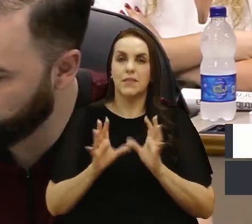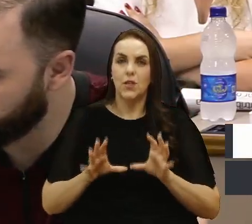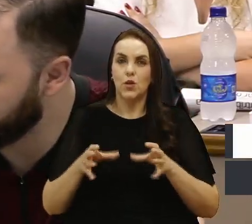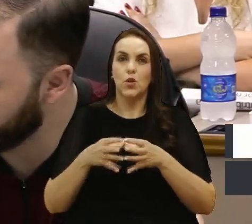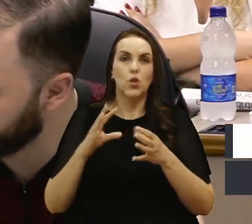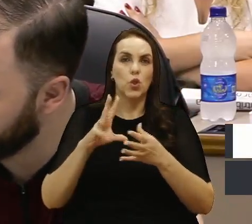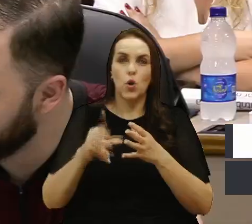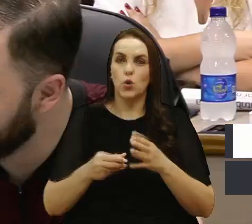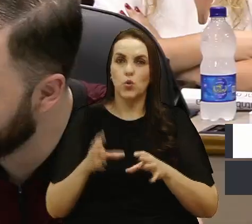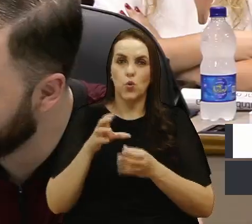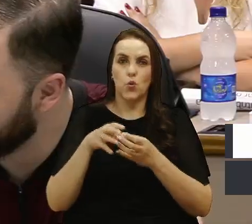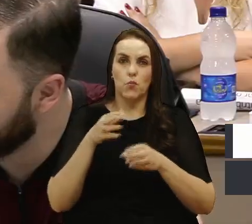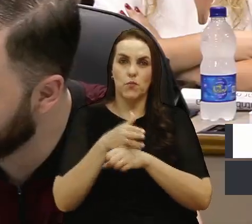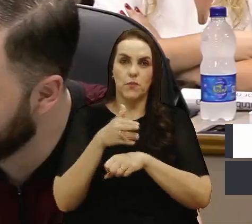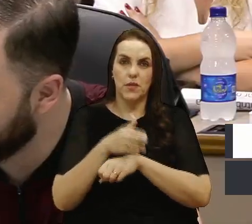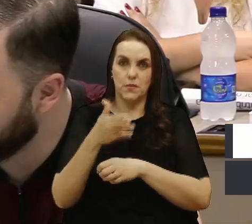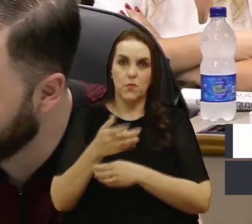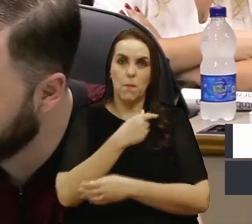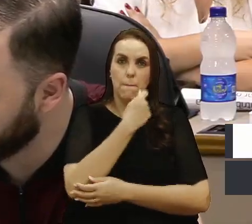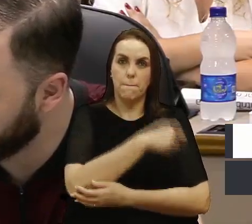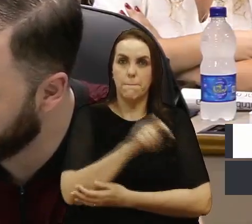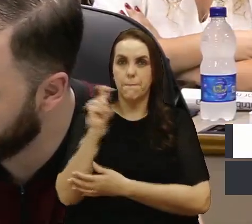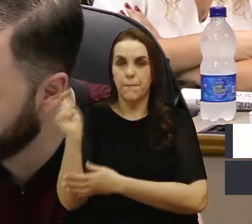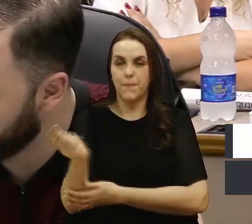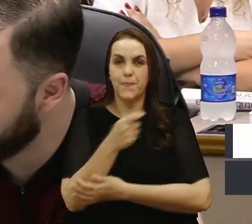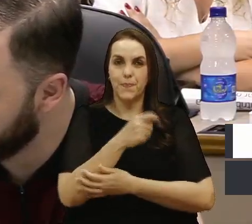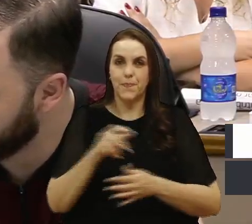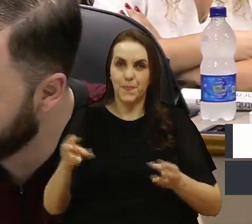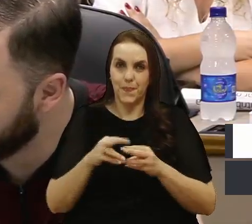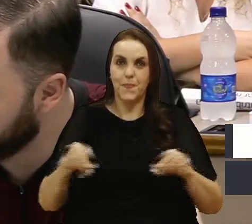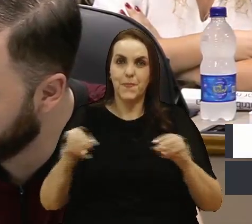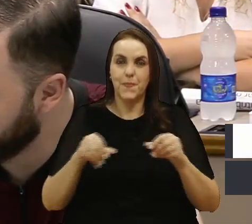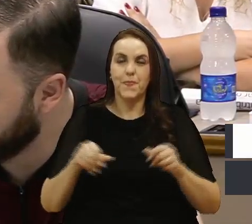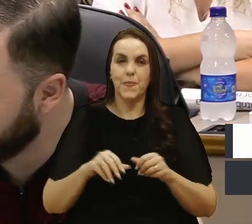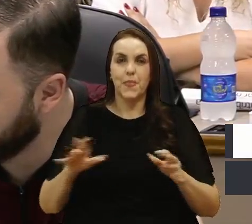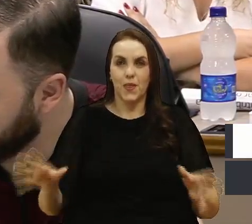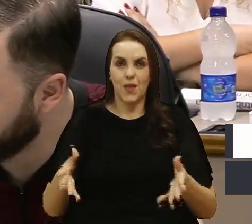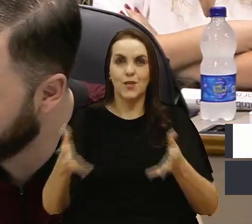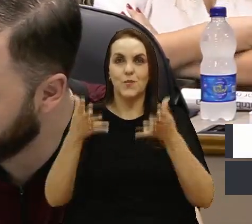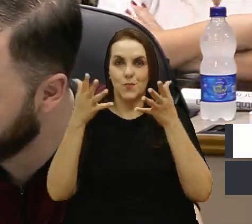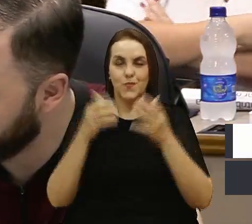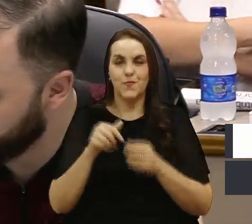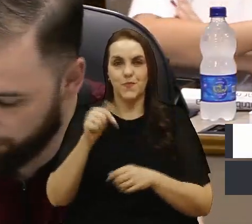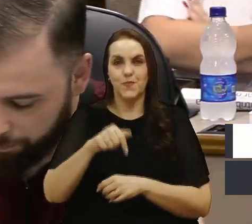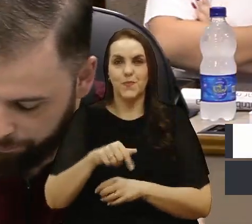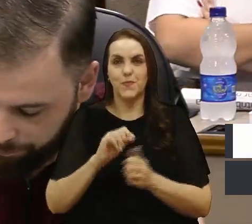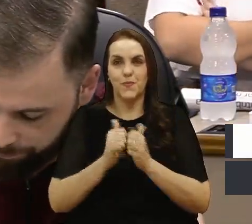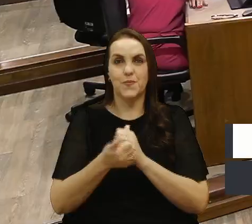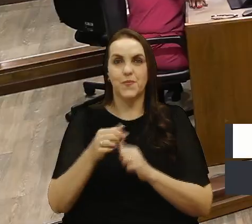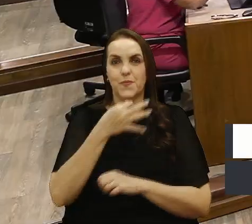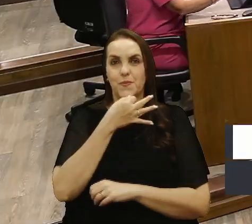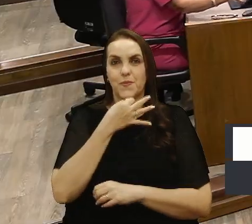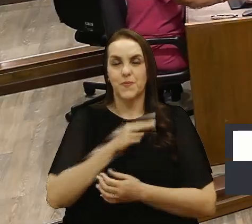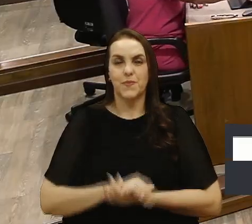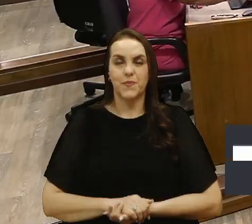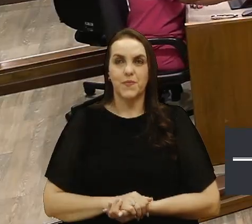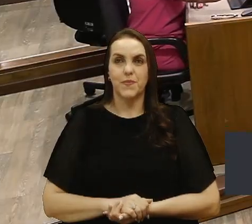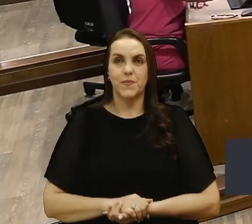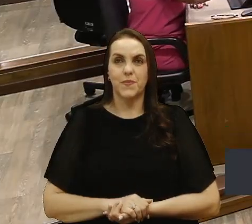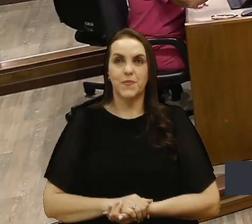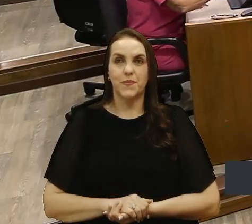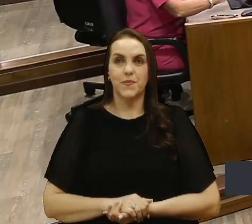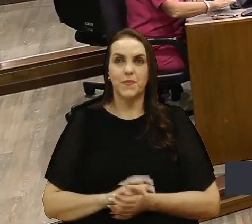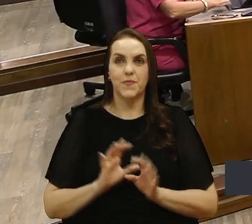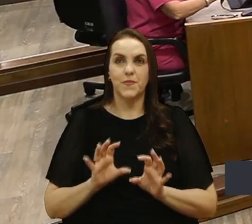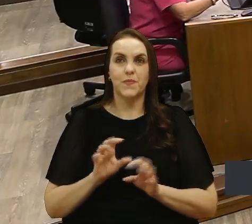né, e esse grupo aí que só motiva o esporte aqui em Caxias do Sul. Era isso, senhor presidente. Próximo